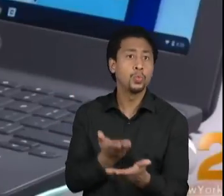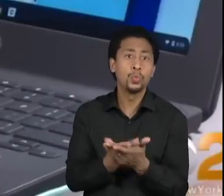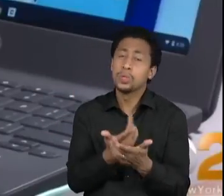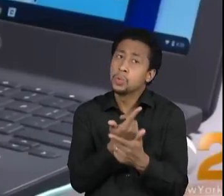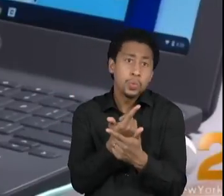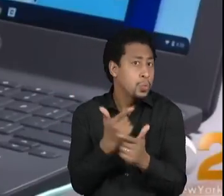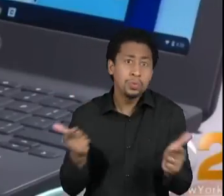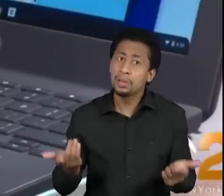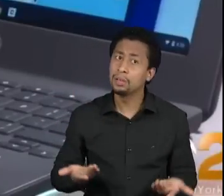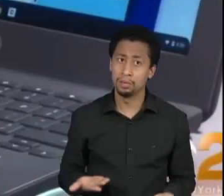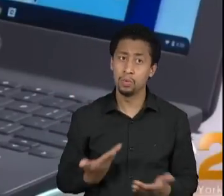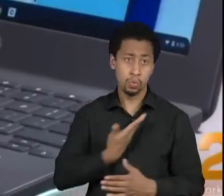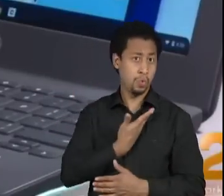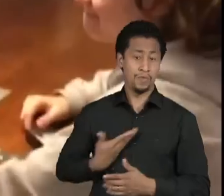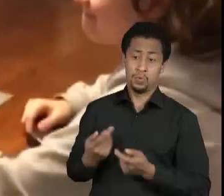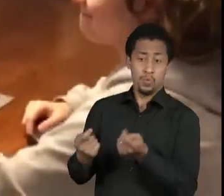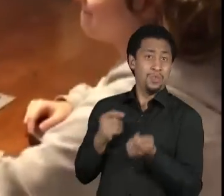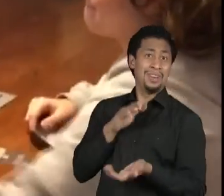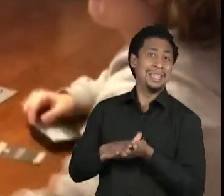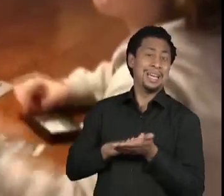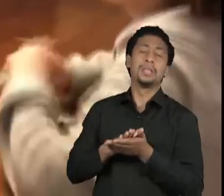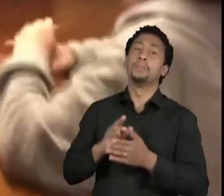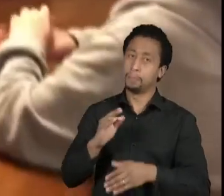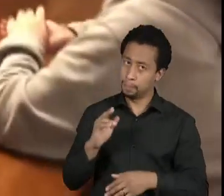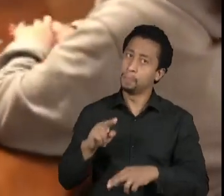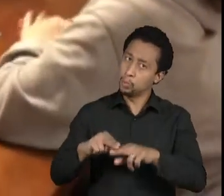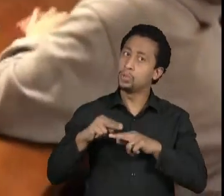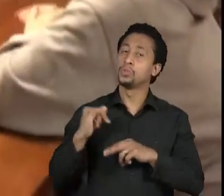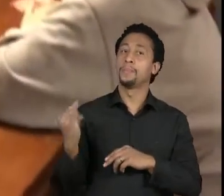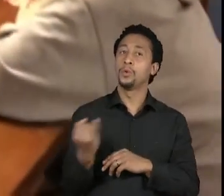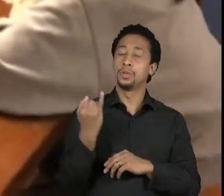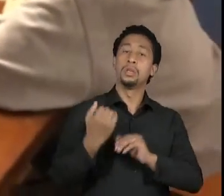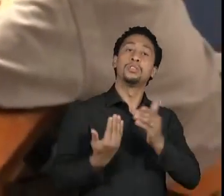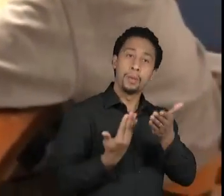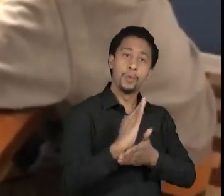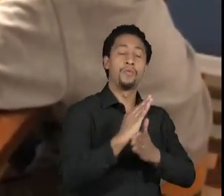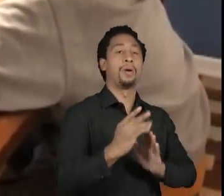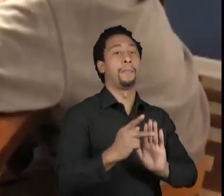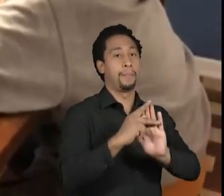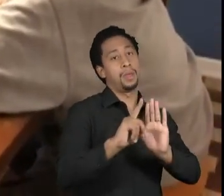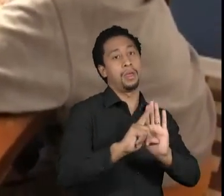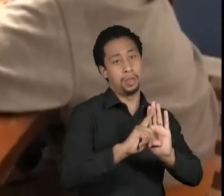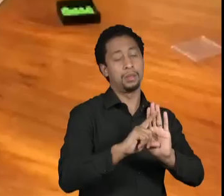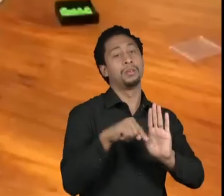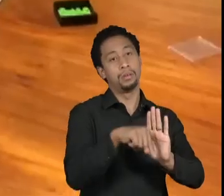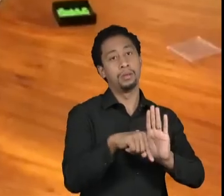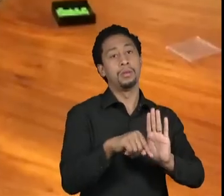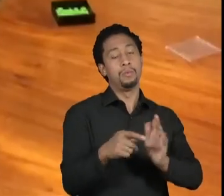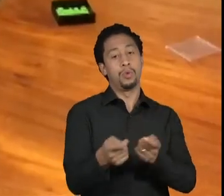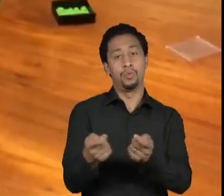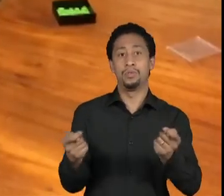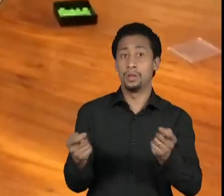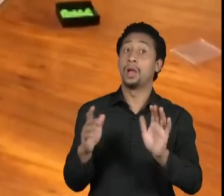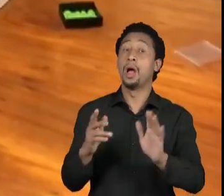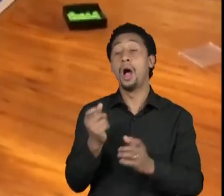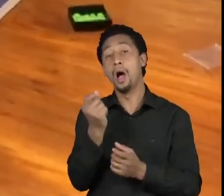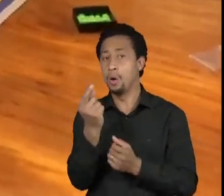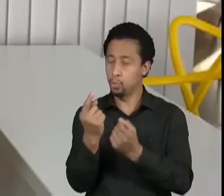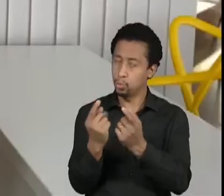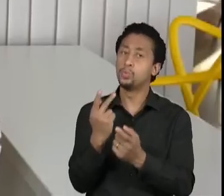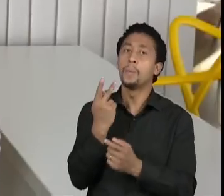a importância da regulamentação. Vários países já regulamentaram essa questão, 80%